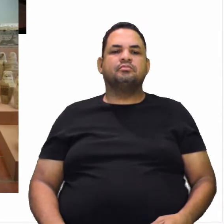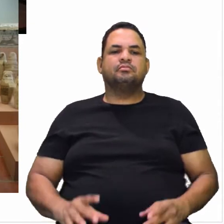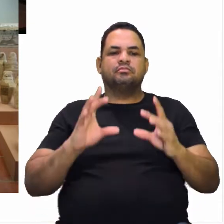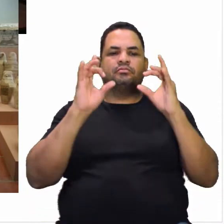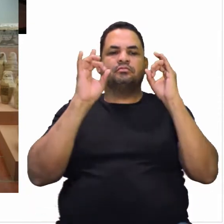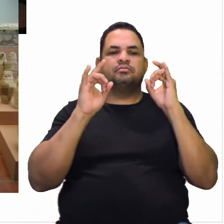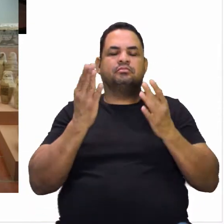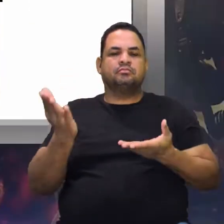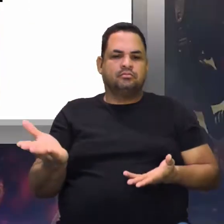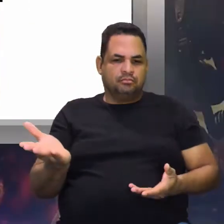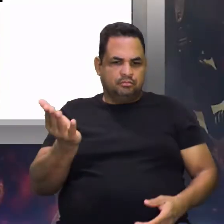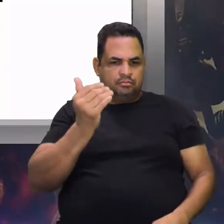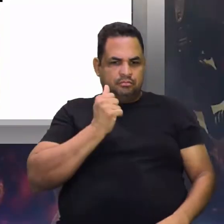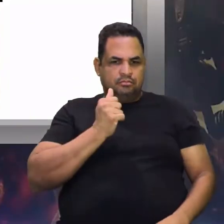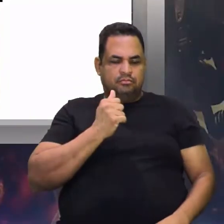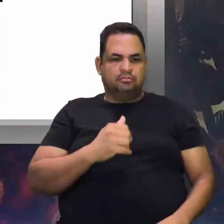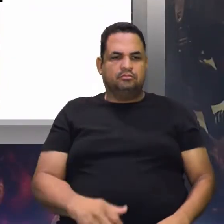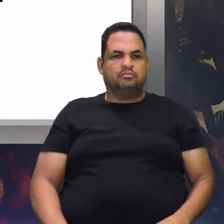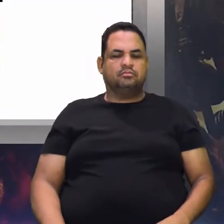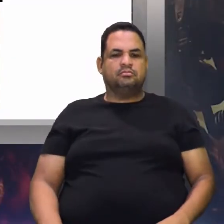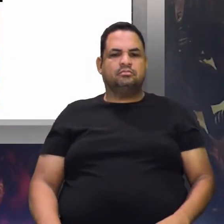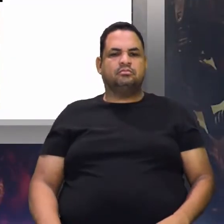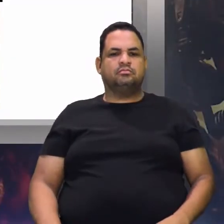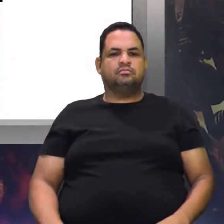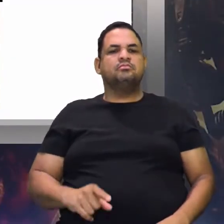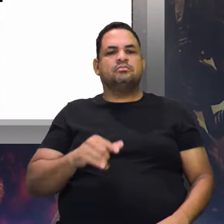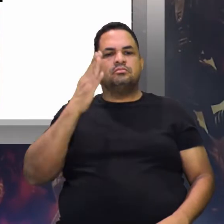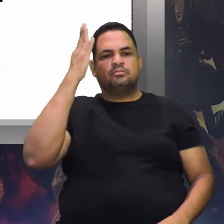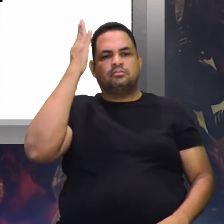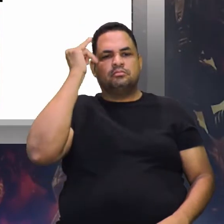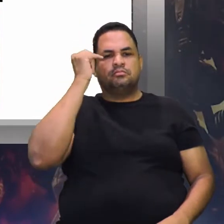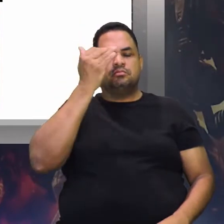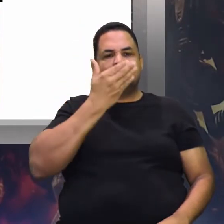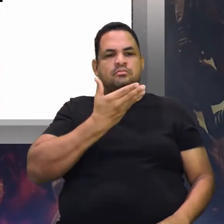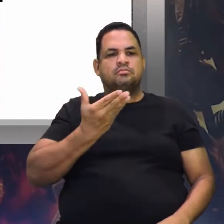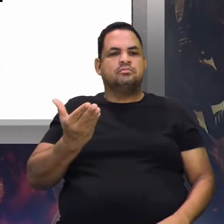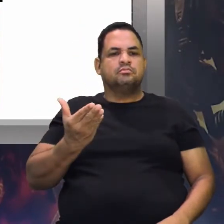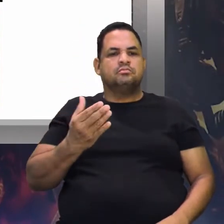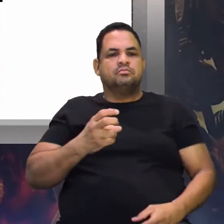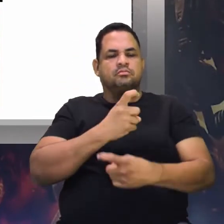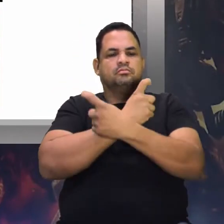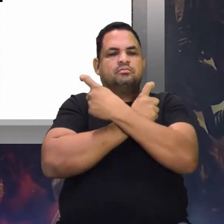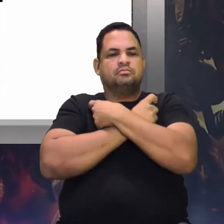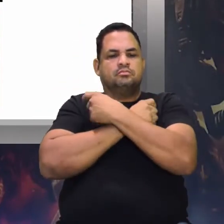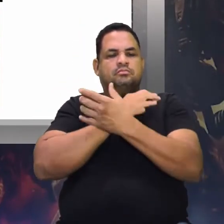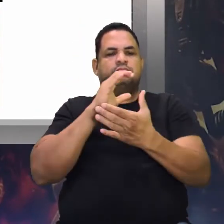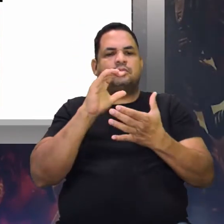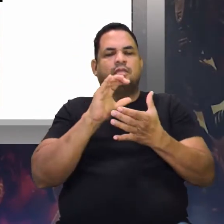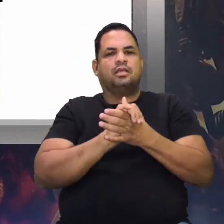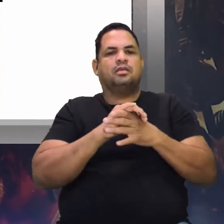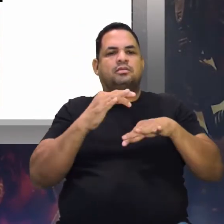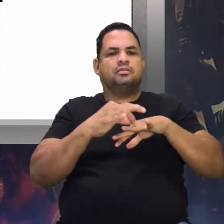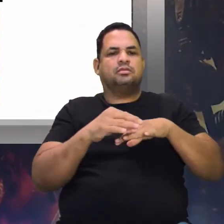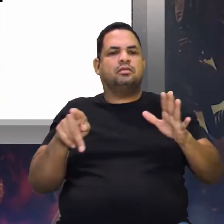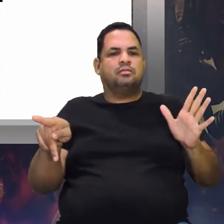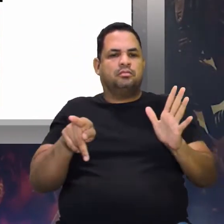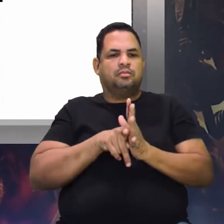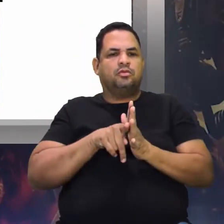vem cá comigo. Detalhe para vocês. Vocês sabiam que os faraós, eles casavam às vezes com a própria